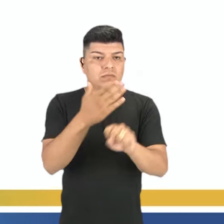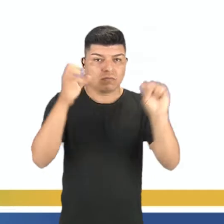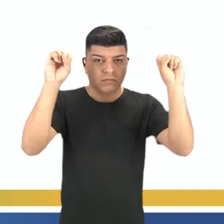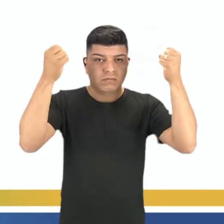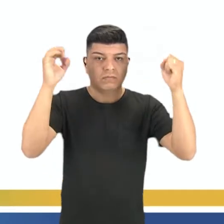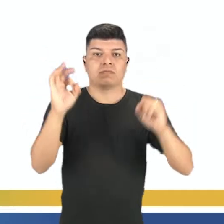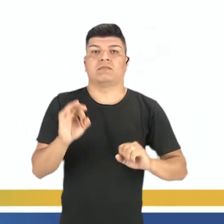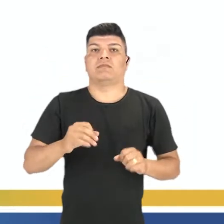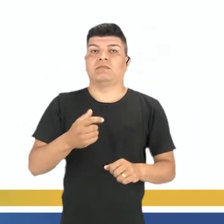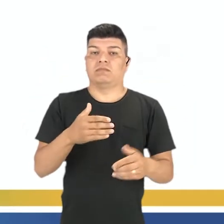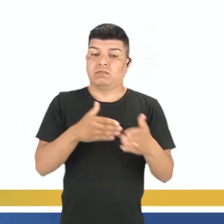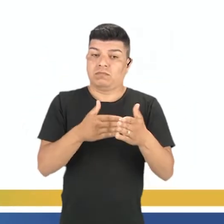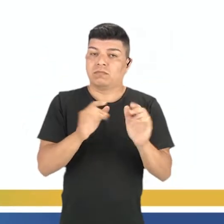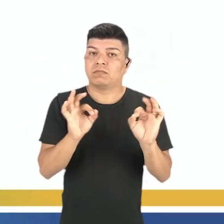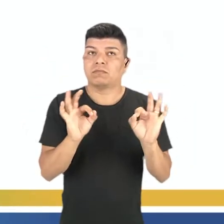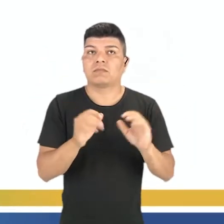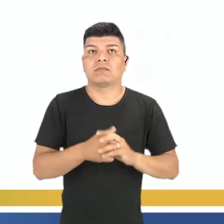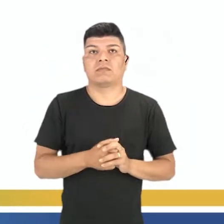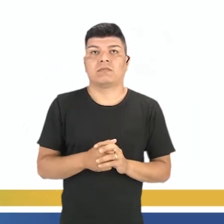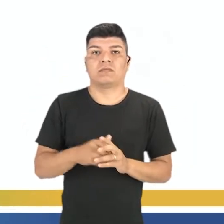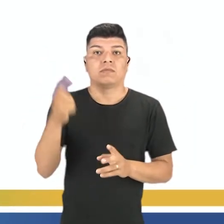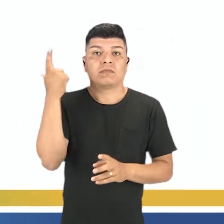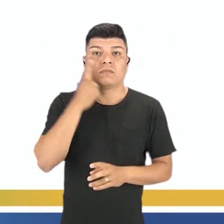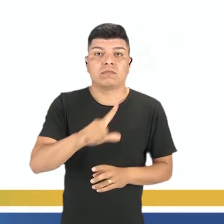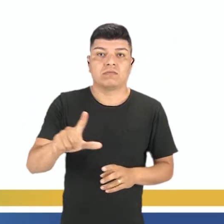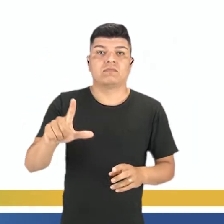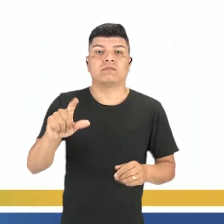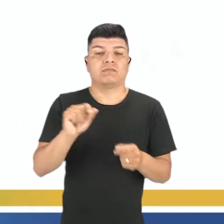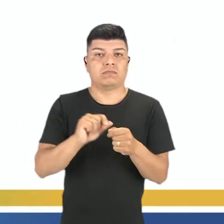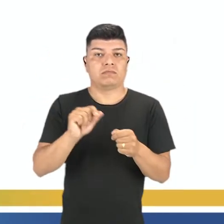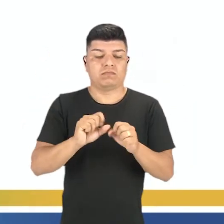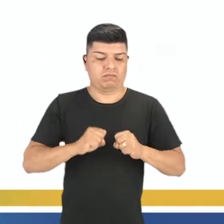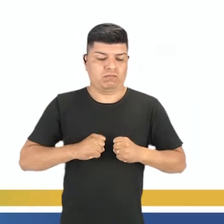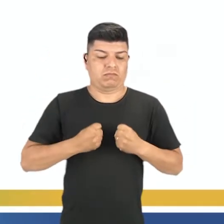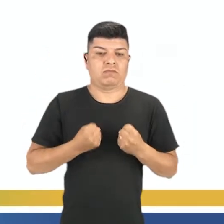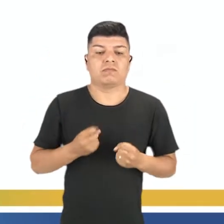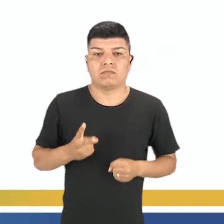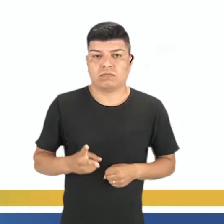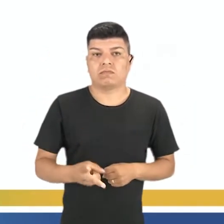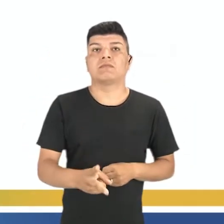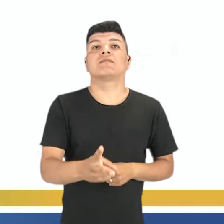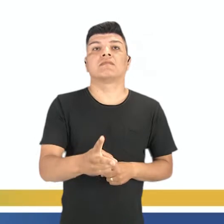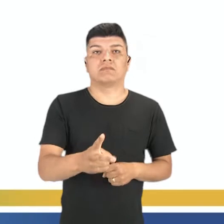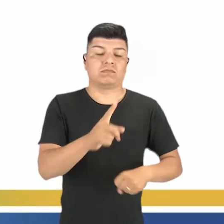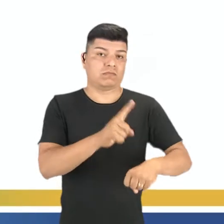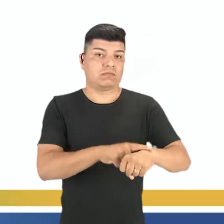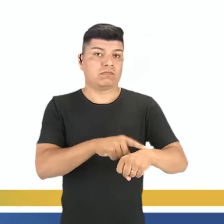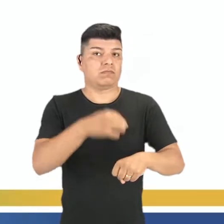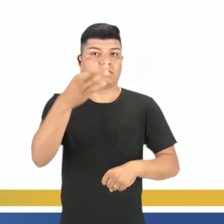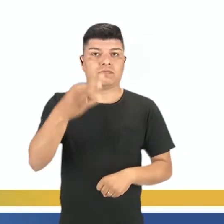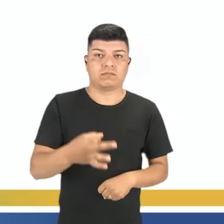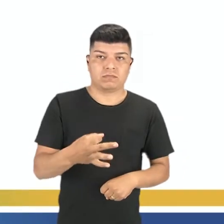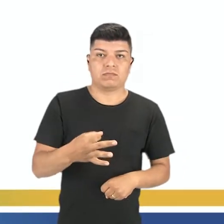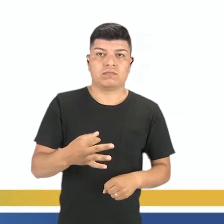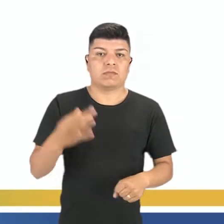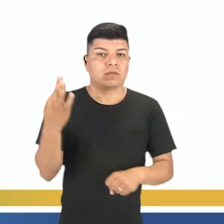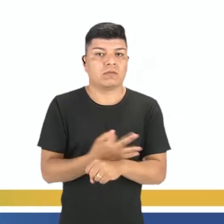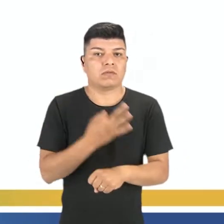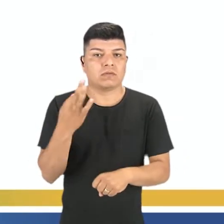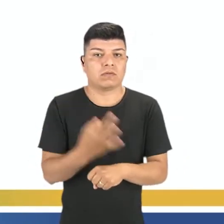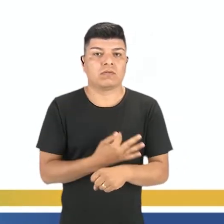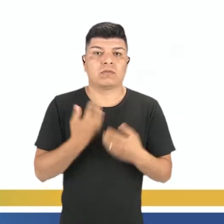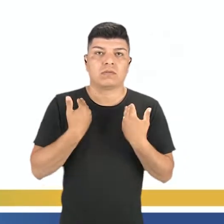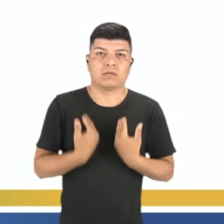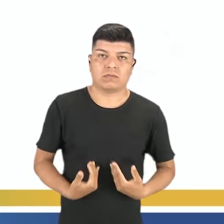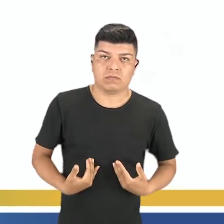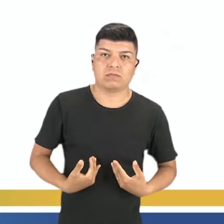É considerada a capacidade de realizar um esforço contínuo por determinado tempo, suportando a fadiga e mantendo a qualidade